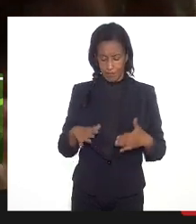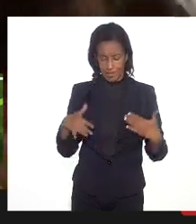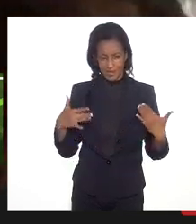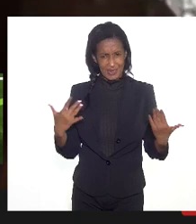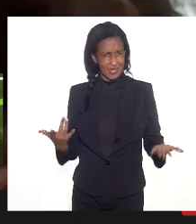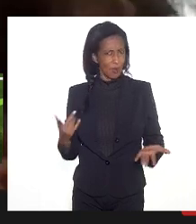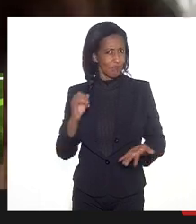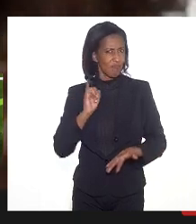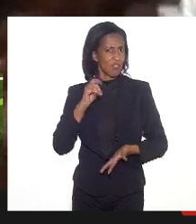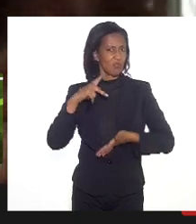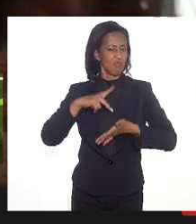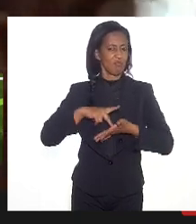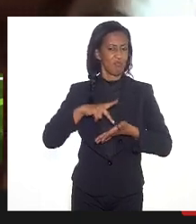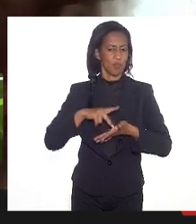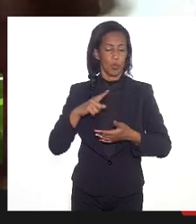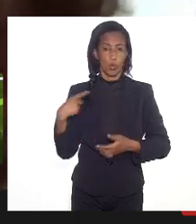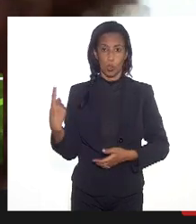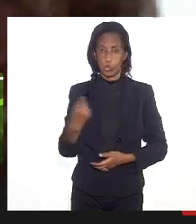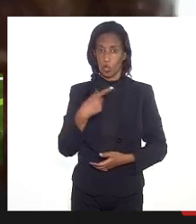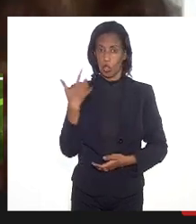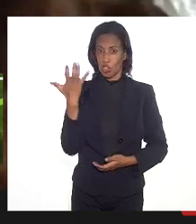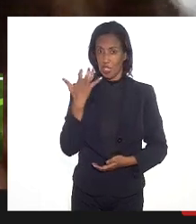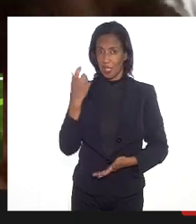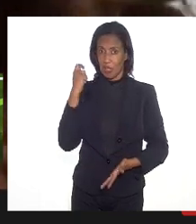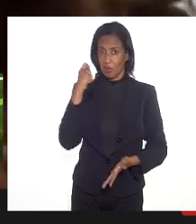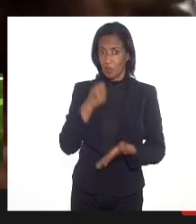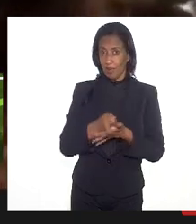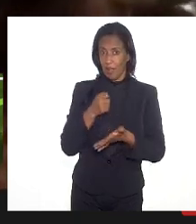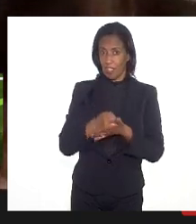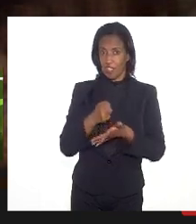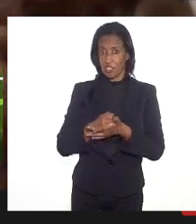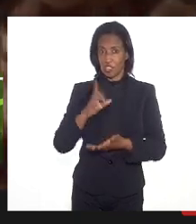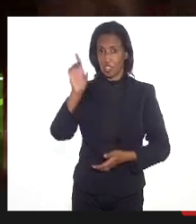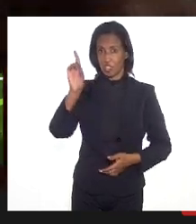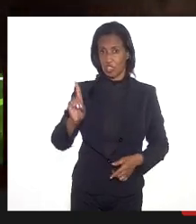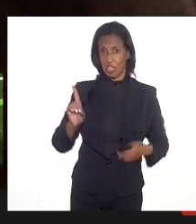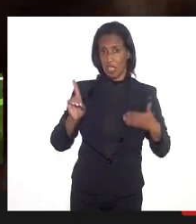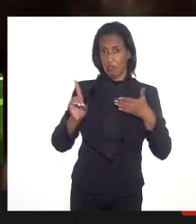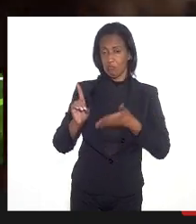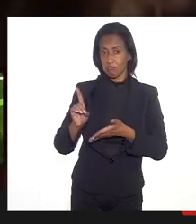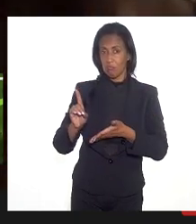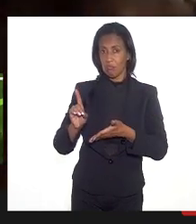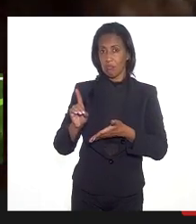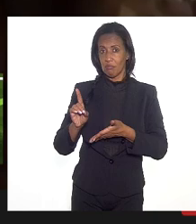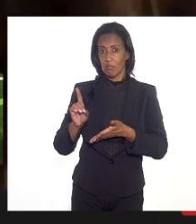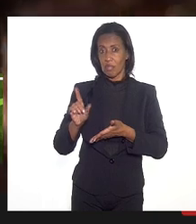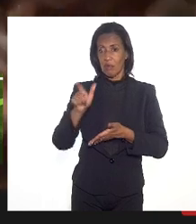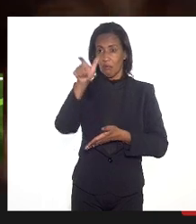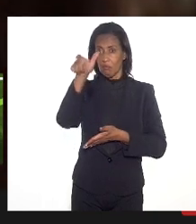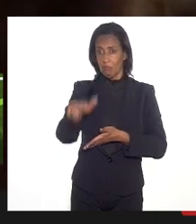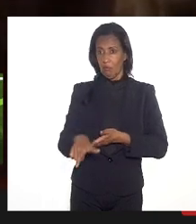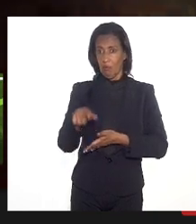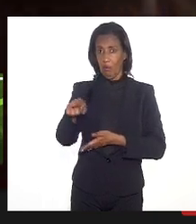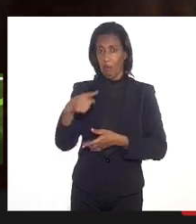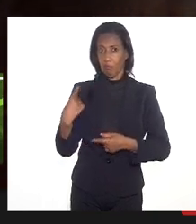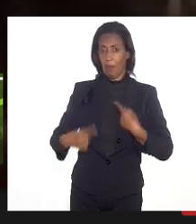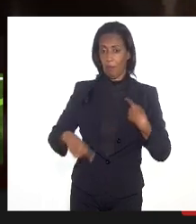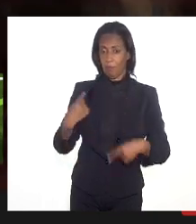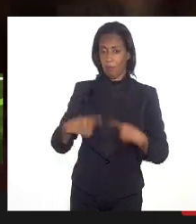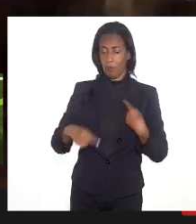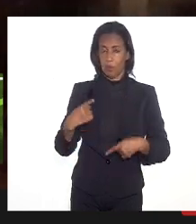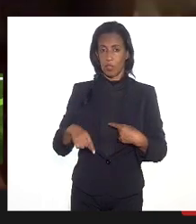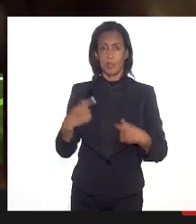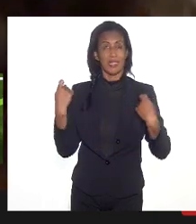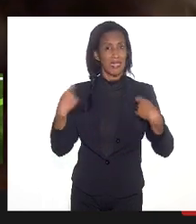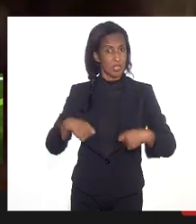de fato nós pretendemos garantir direitos, os sujeitos da política, eles